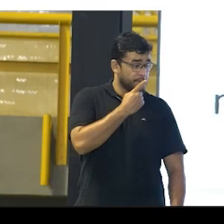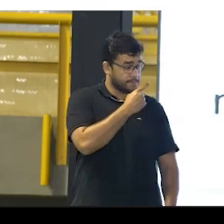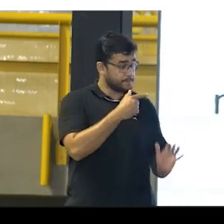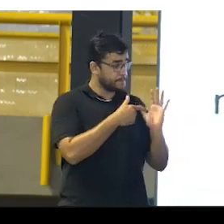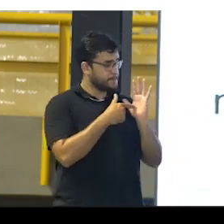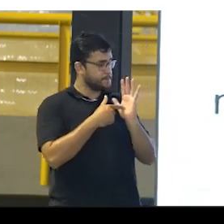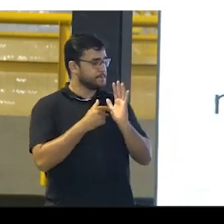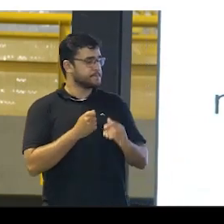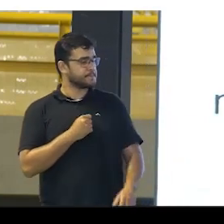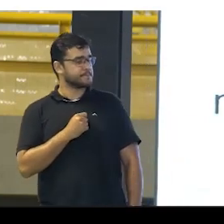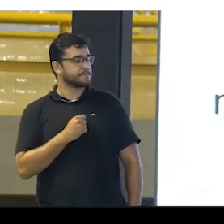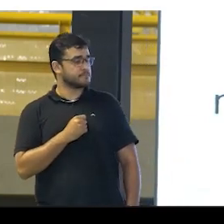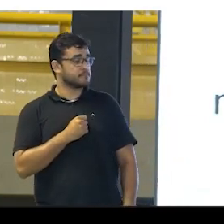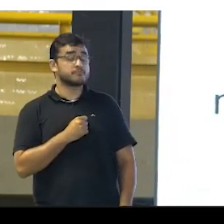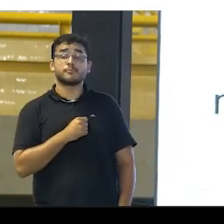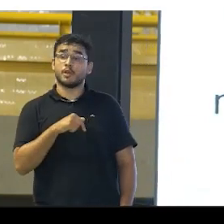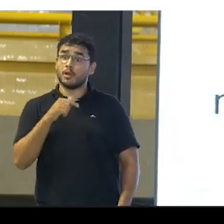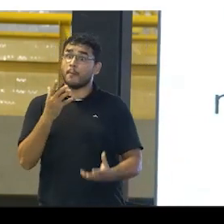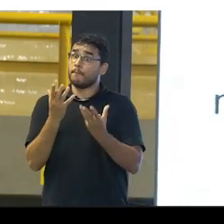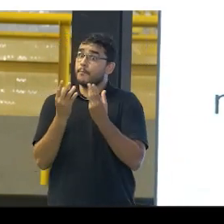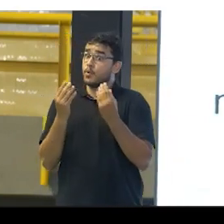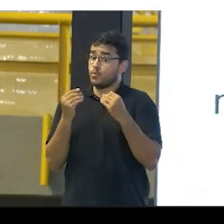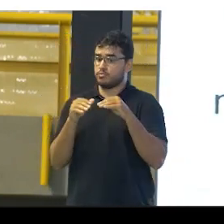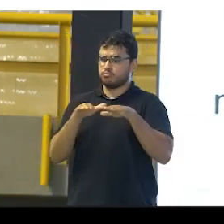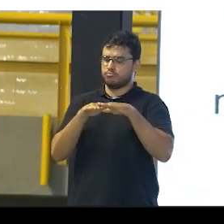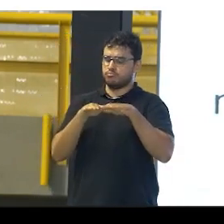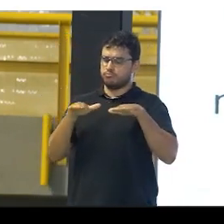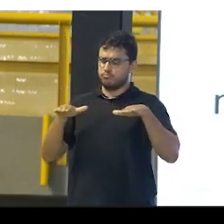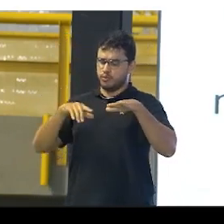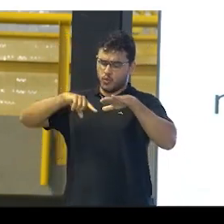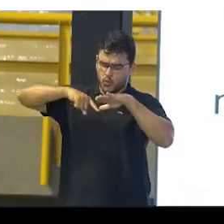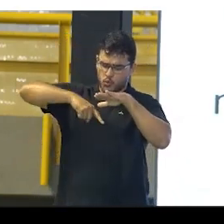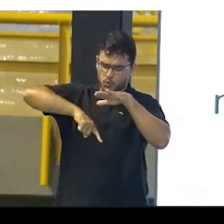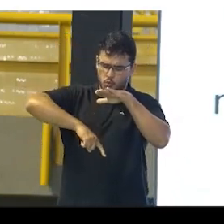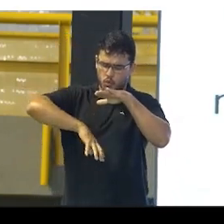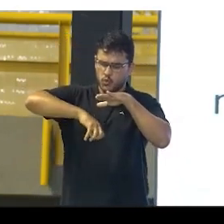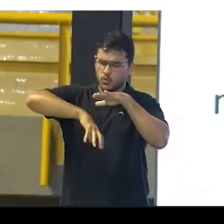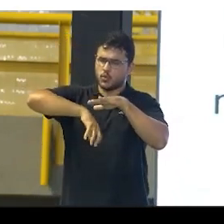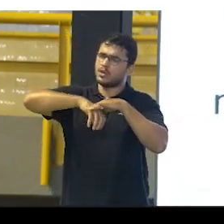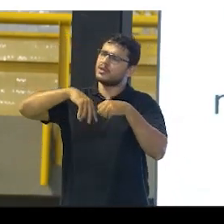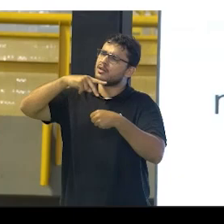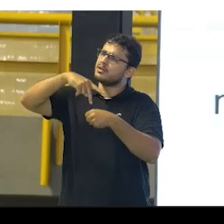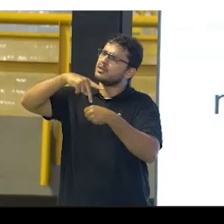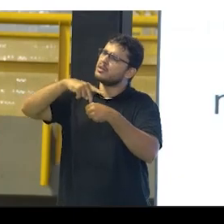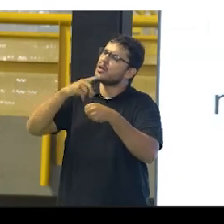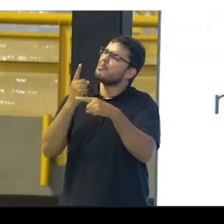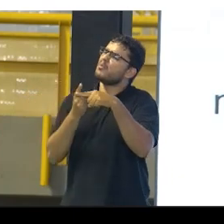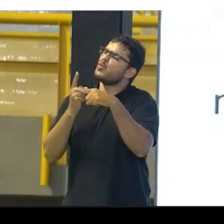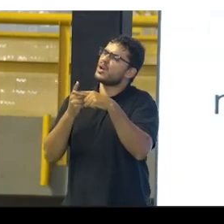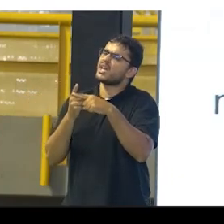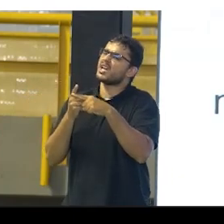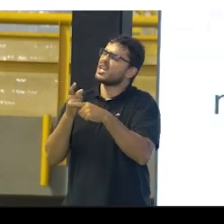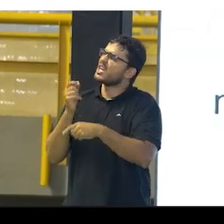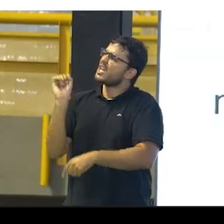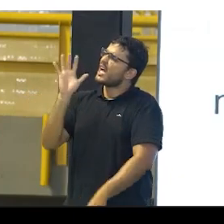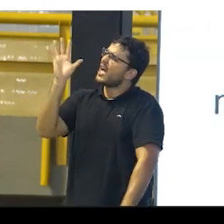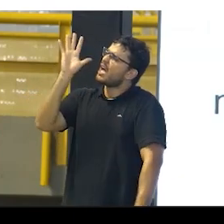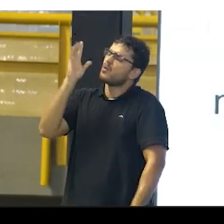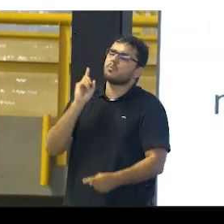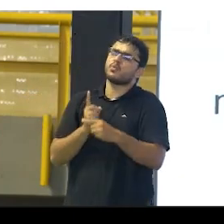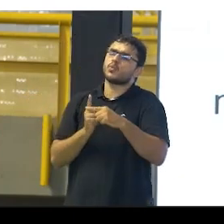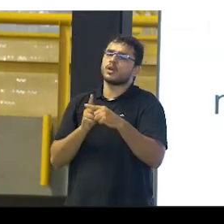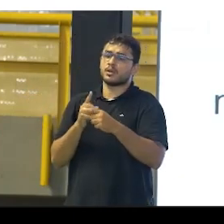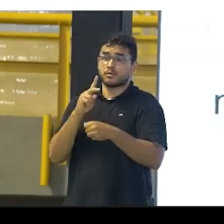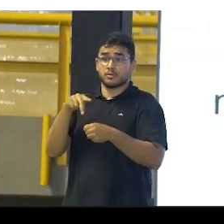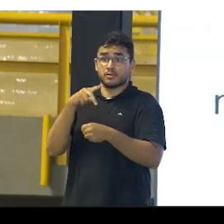interessante. Tem petróleo sobrando no planeta. Professor, então por que o preço é tão alto? Lembra de uma